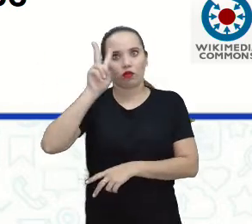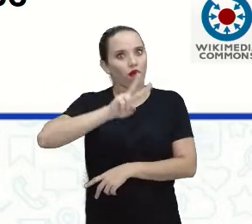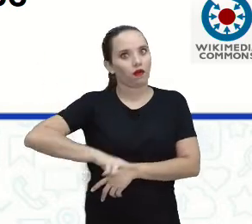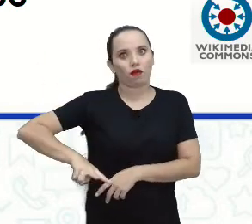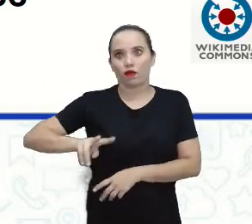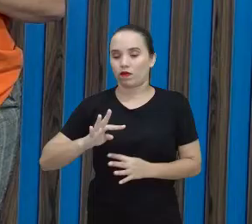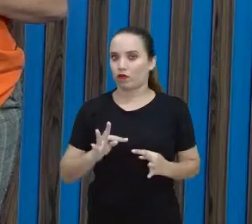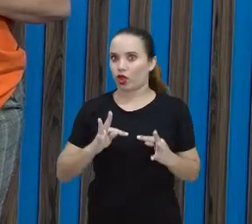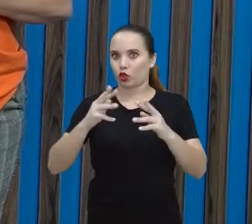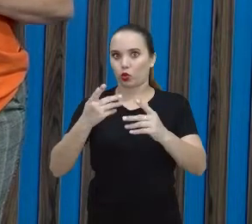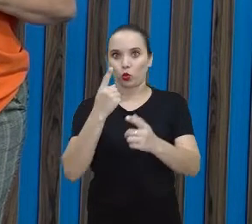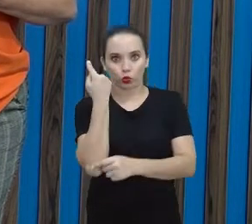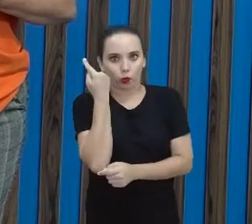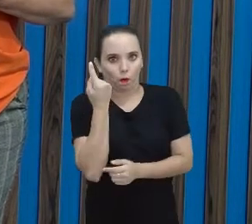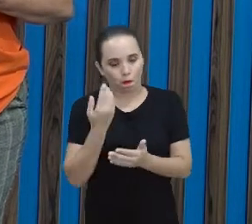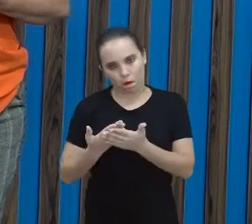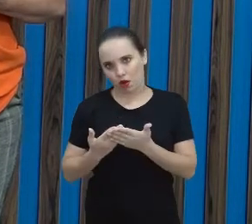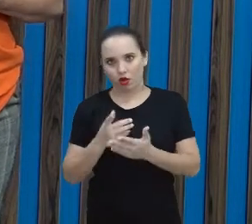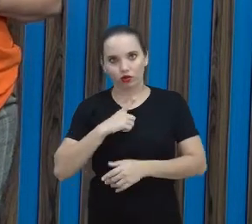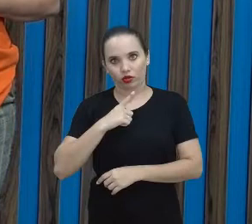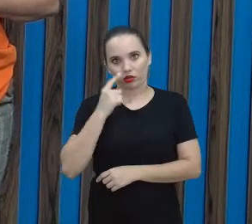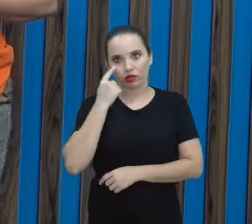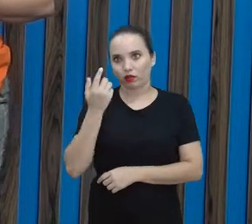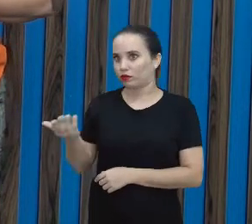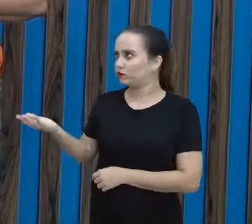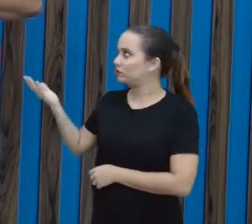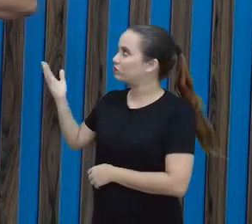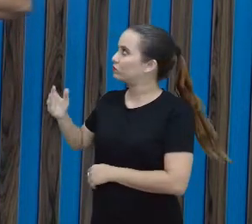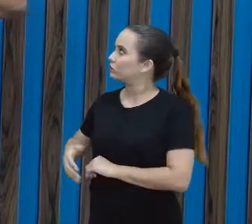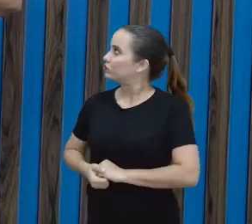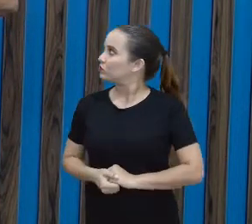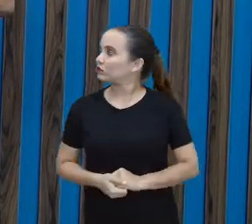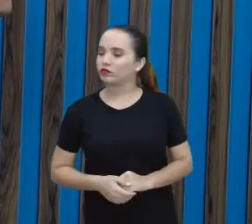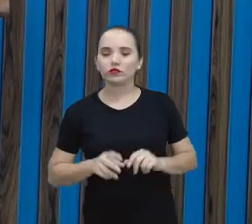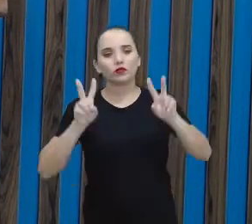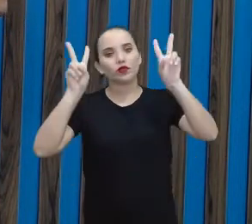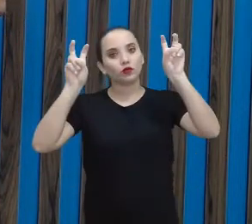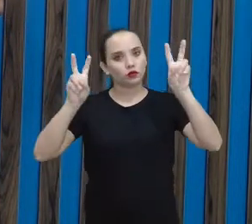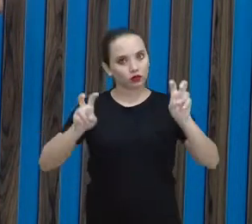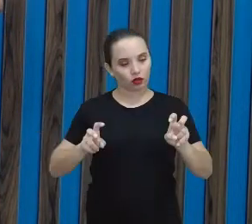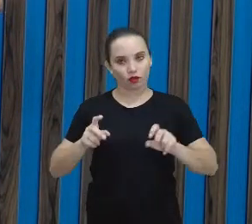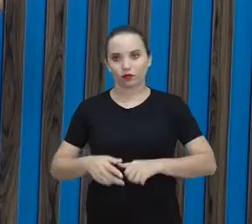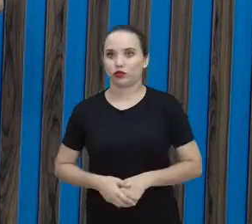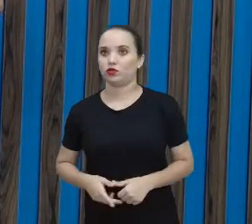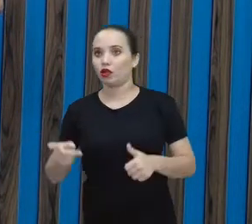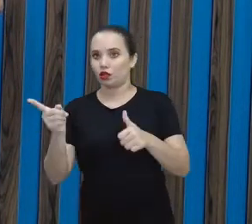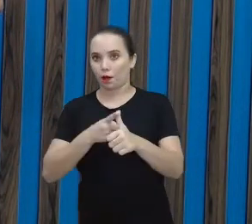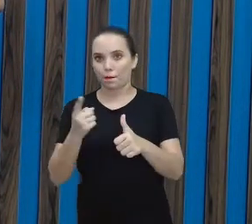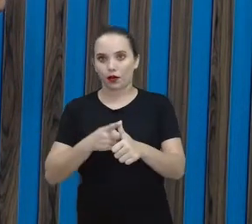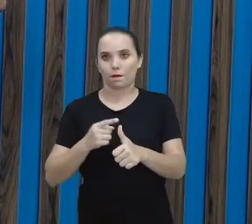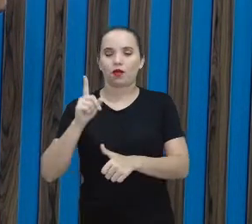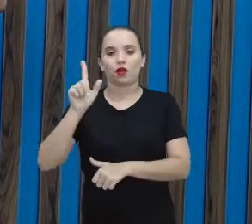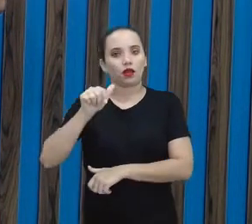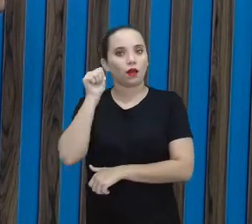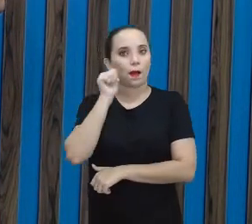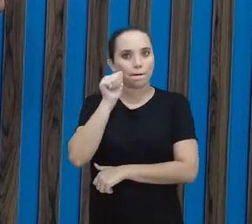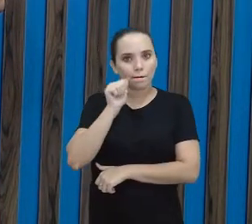né? Então, aí vocês estão vendo Uma Mulher Vestida do Sol, que é a primeira obra dele como